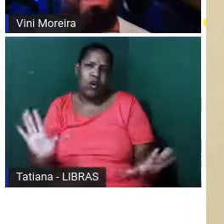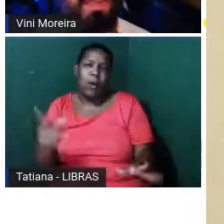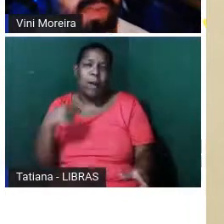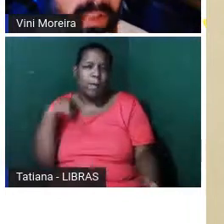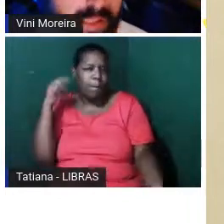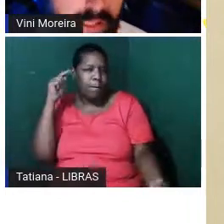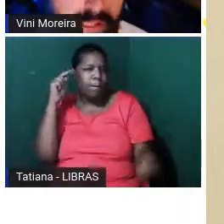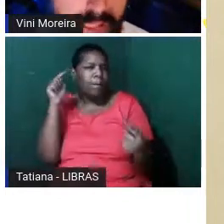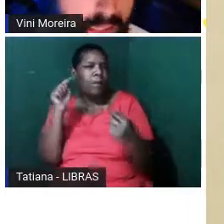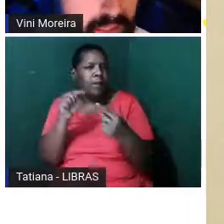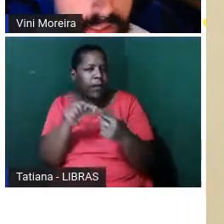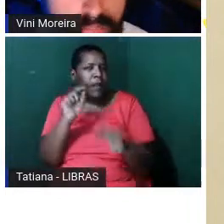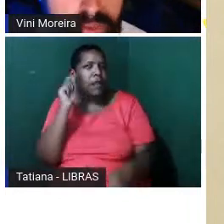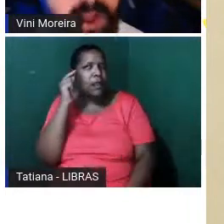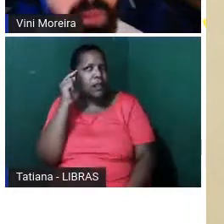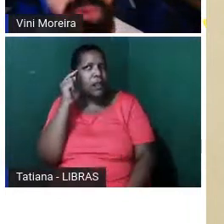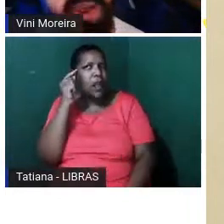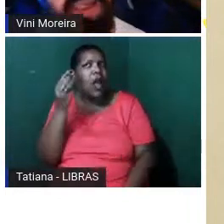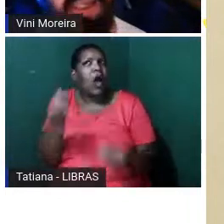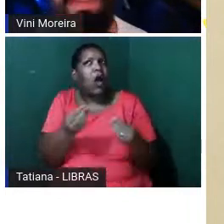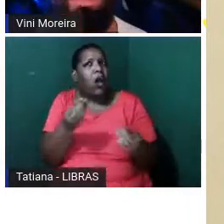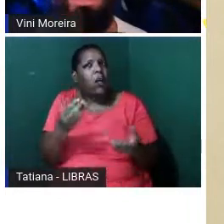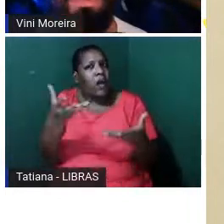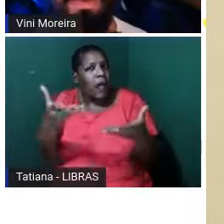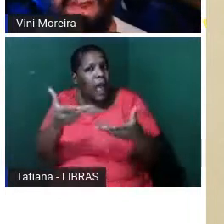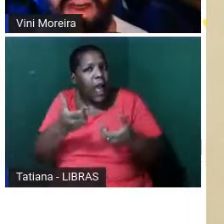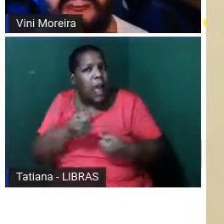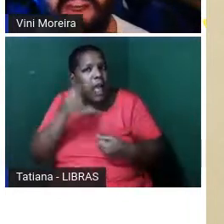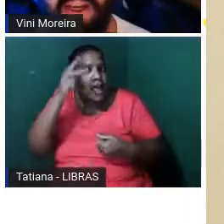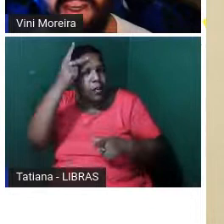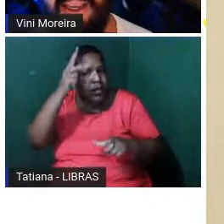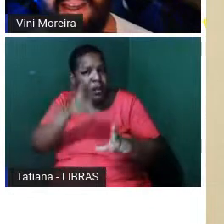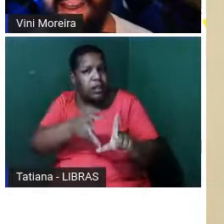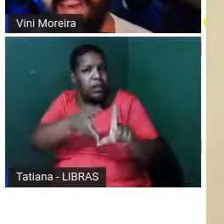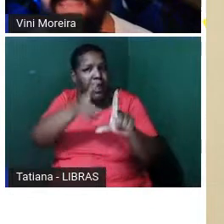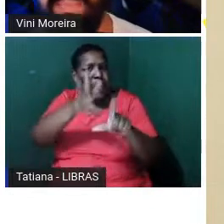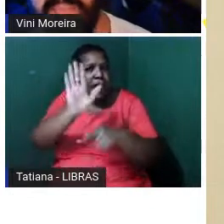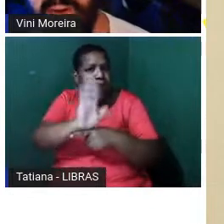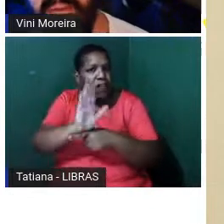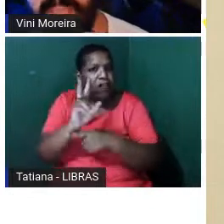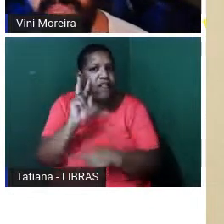gente tem que pensar como esse vídeo vai ser recepcionado por quem tá assistindo